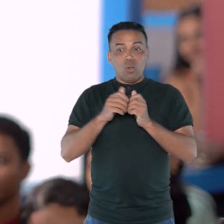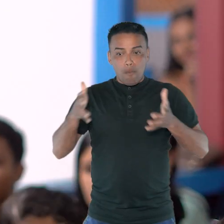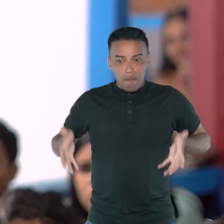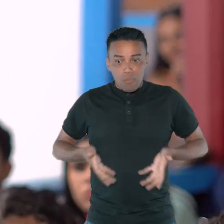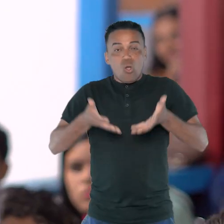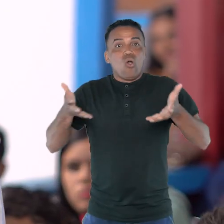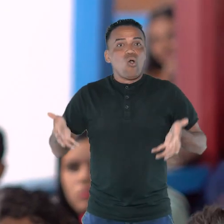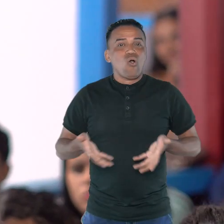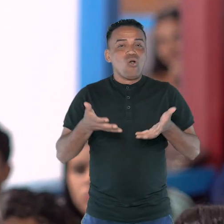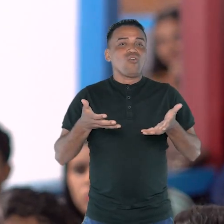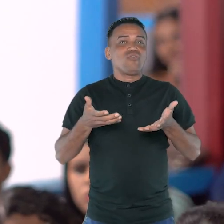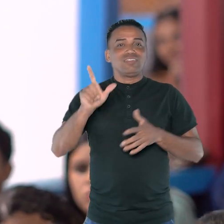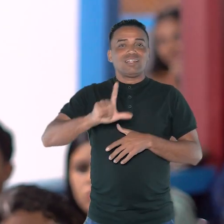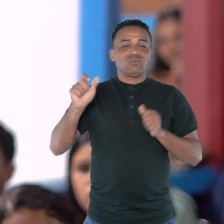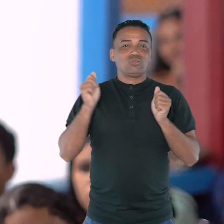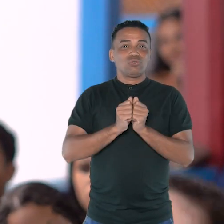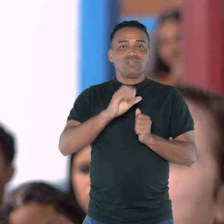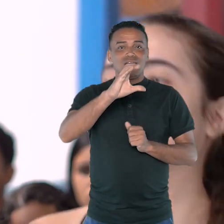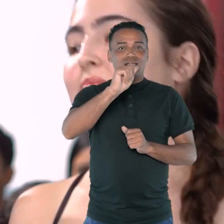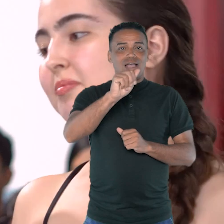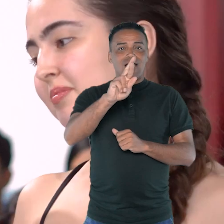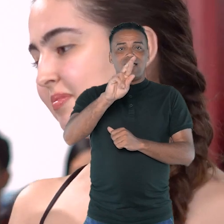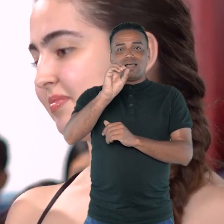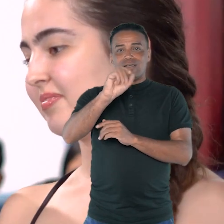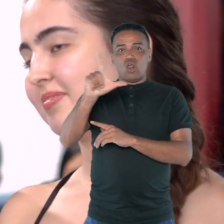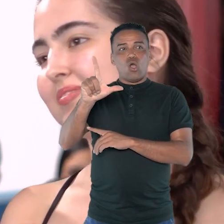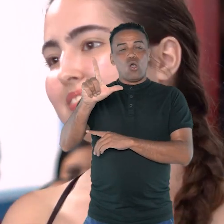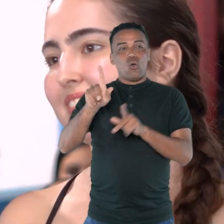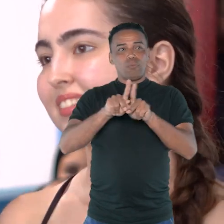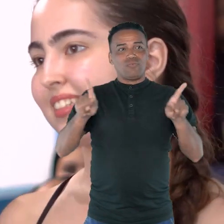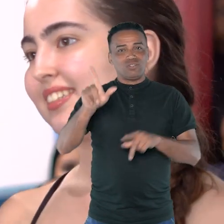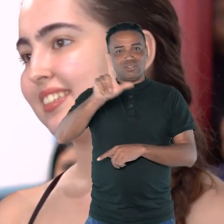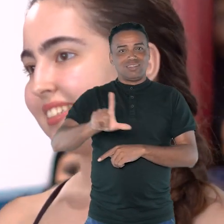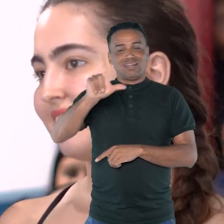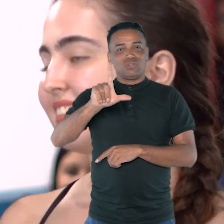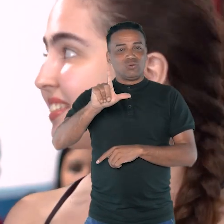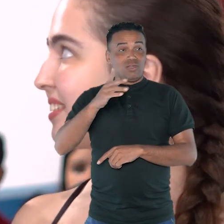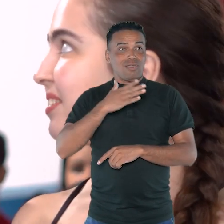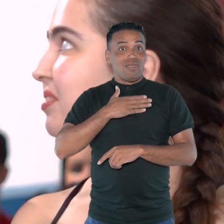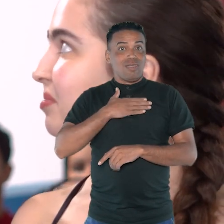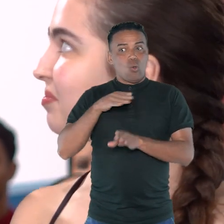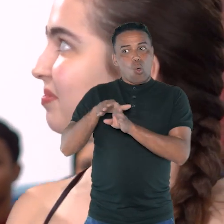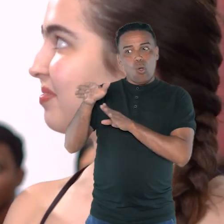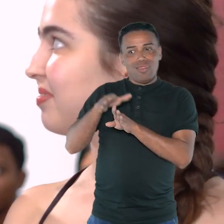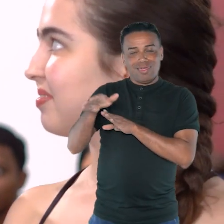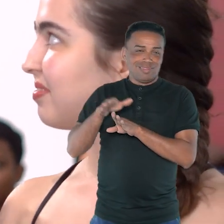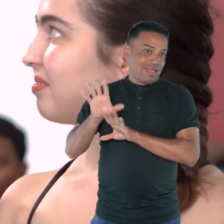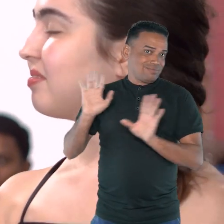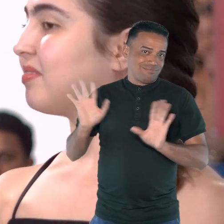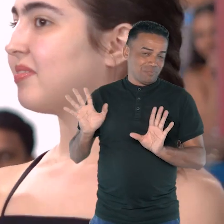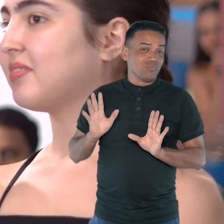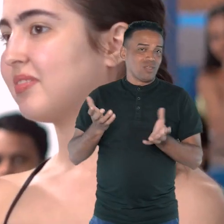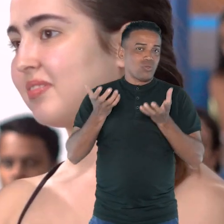dentro do Dom Eliseu. Eu queria que a Carol, que é a professora de literatura das meninas, porque eu sou a orientadora educacional.